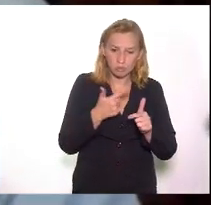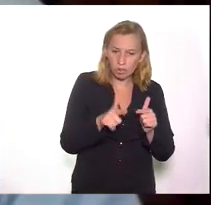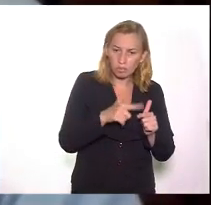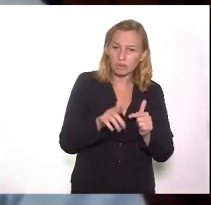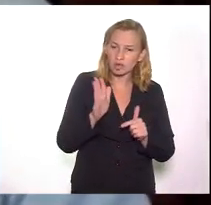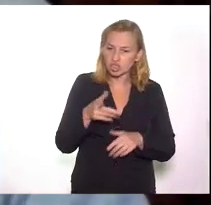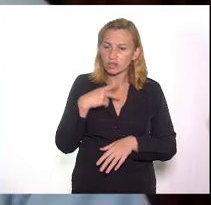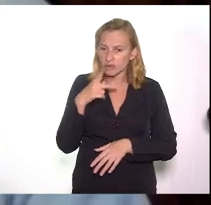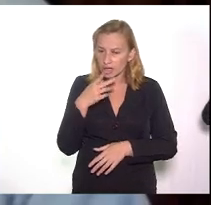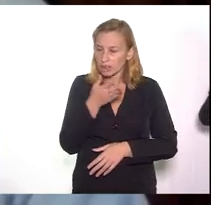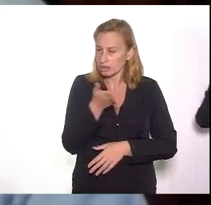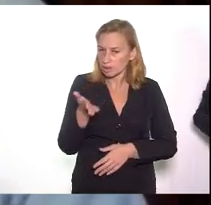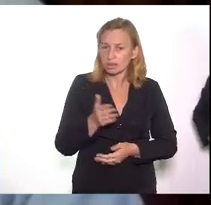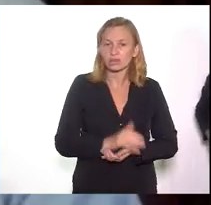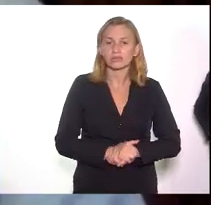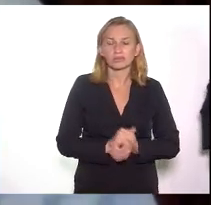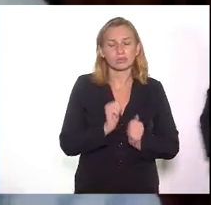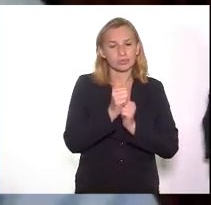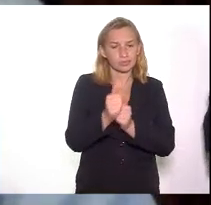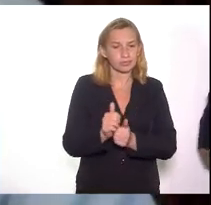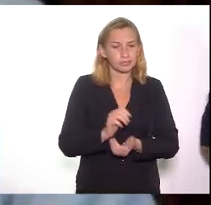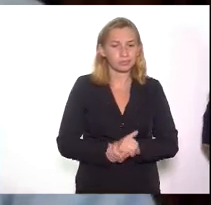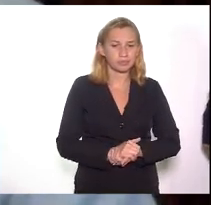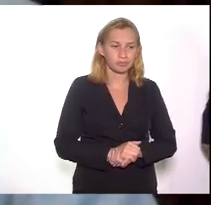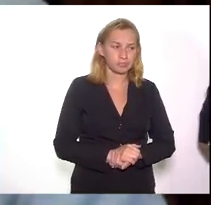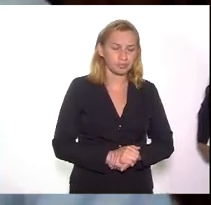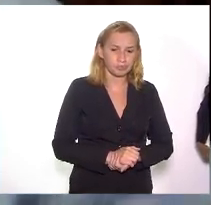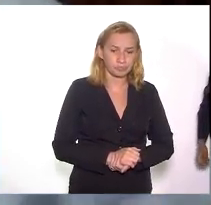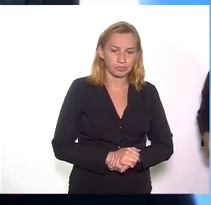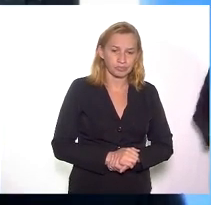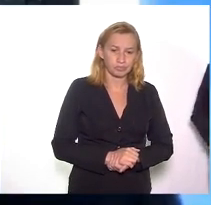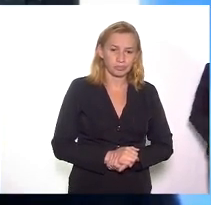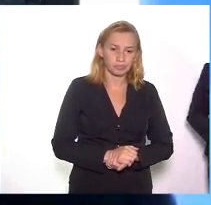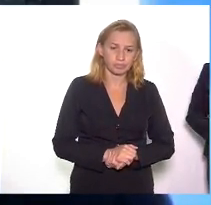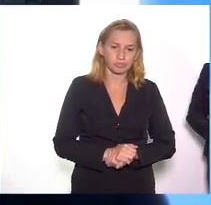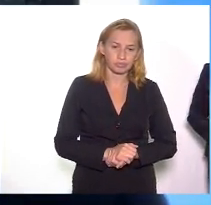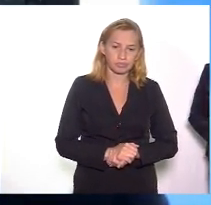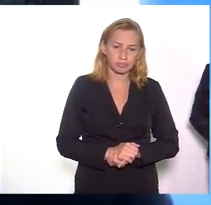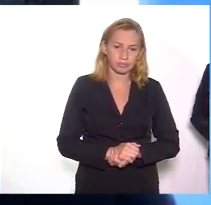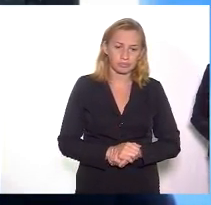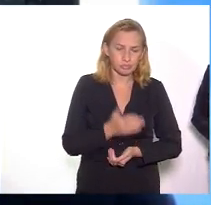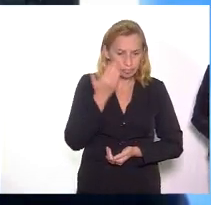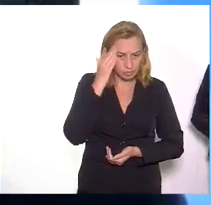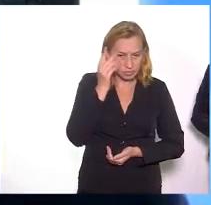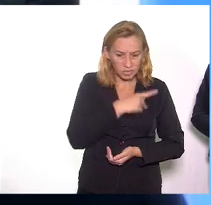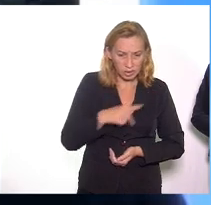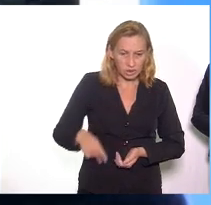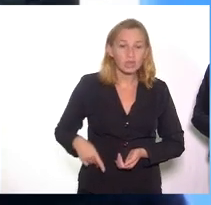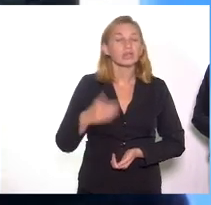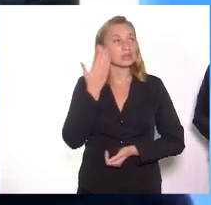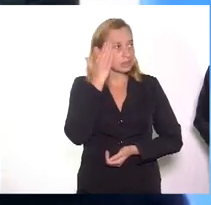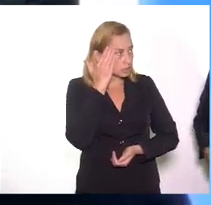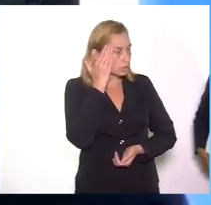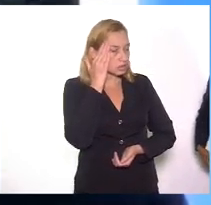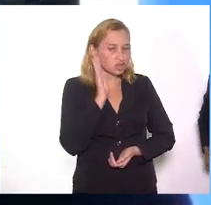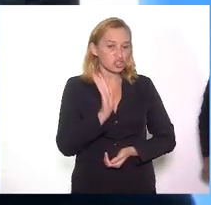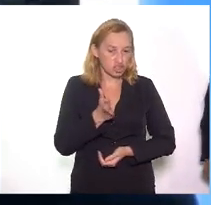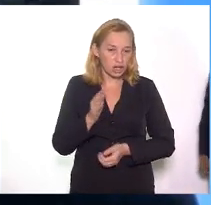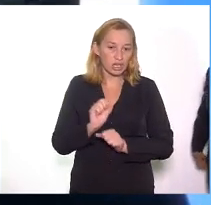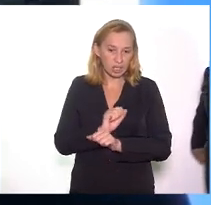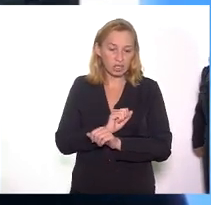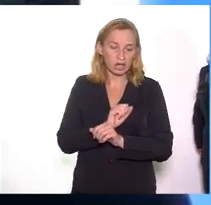acabei de encaminhar. Não houve deputado, aqui. Entendeu, presidente? Entendi. Você já esclareceu. Eu